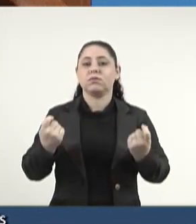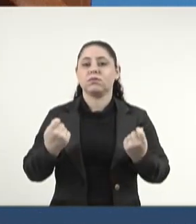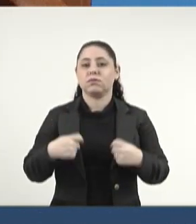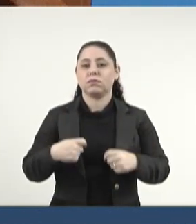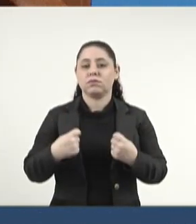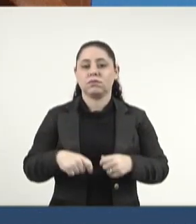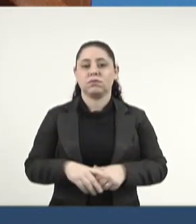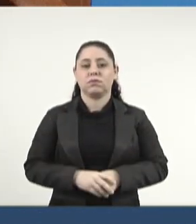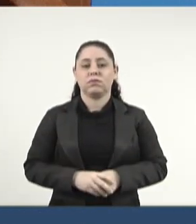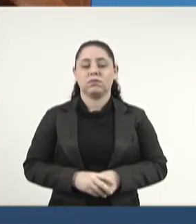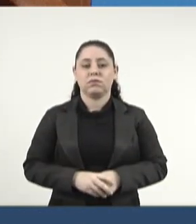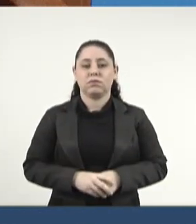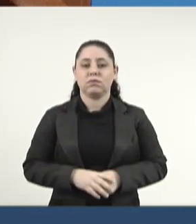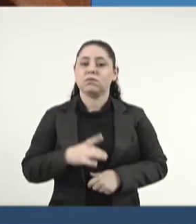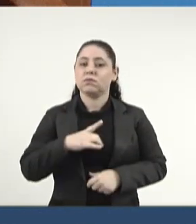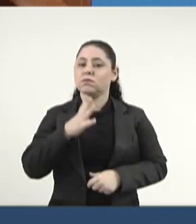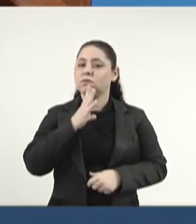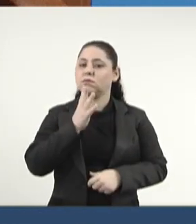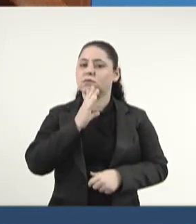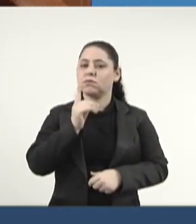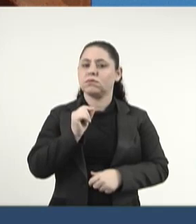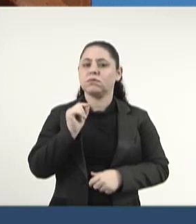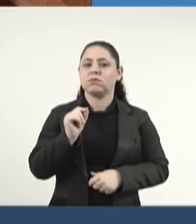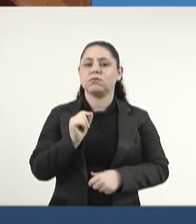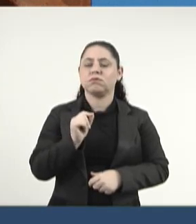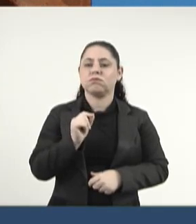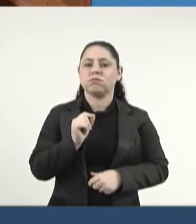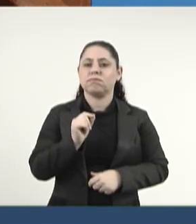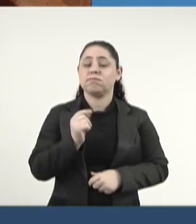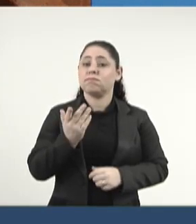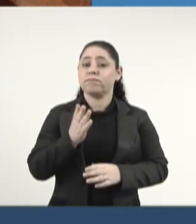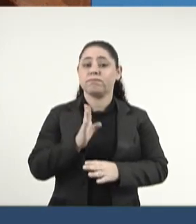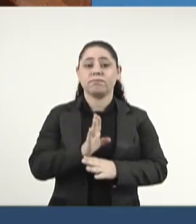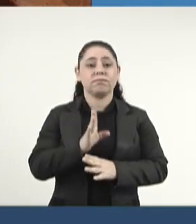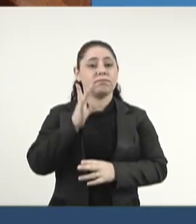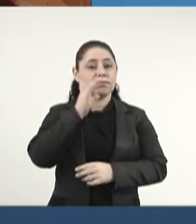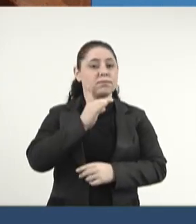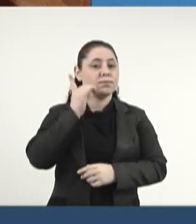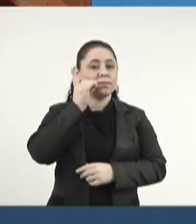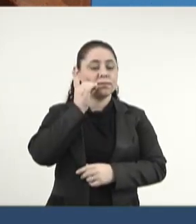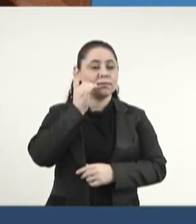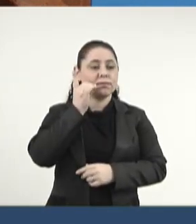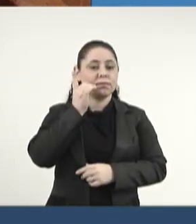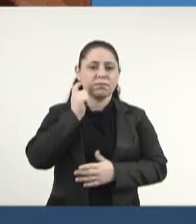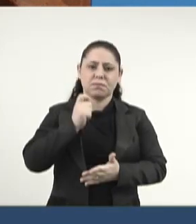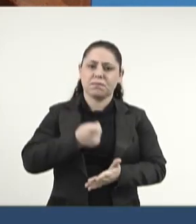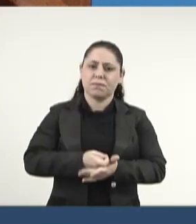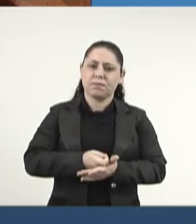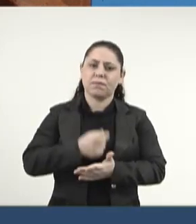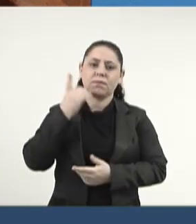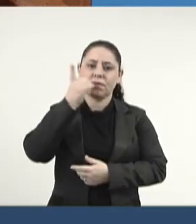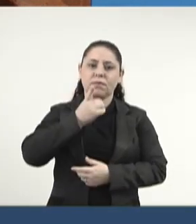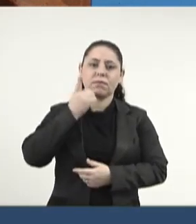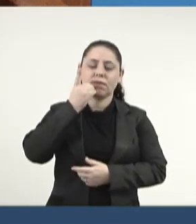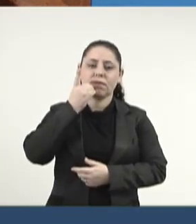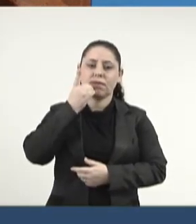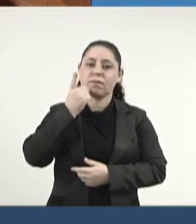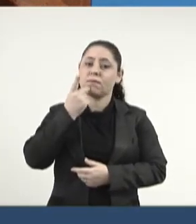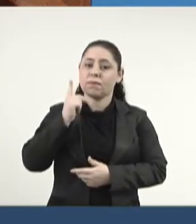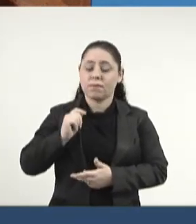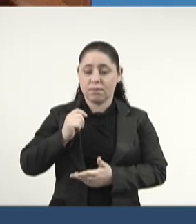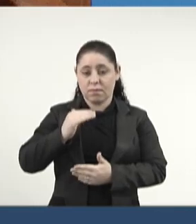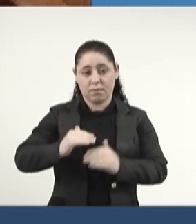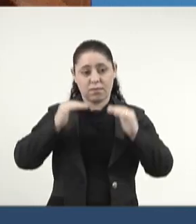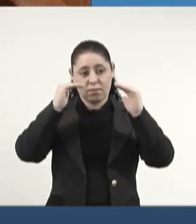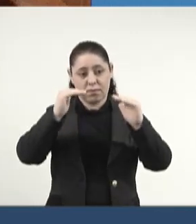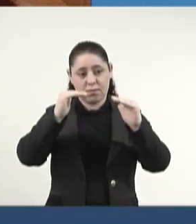precisam ter conhecimento e ajudar o parlamento, e cobrar do parlamento e de suas